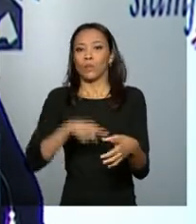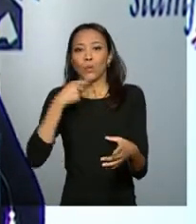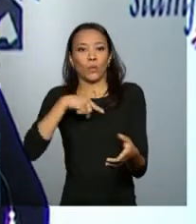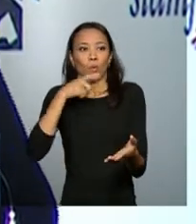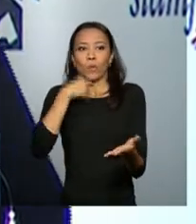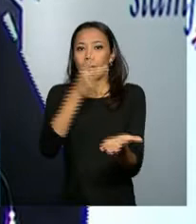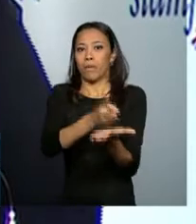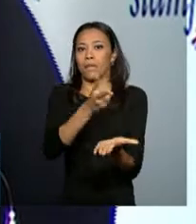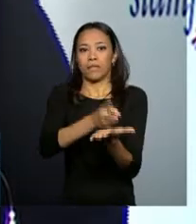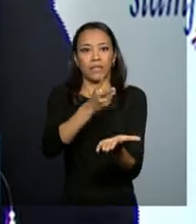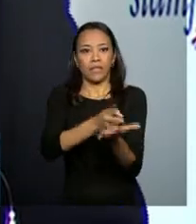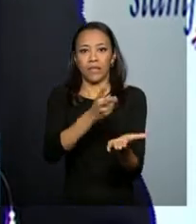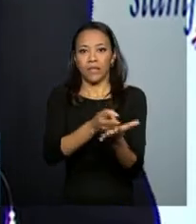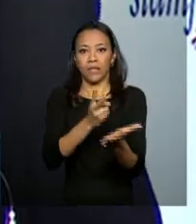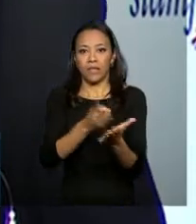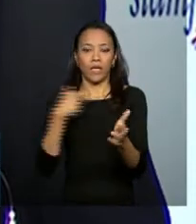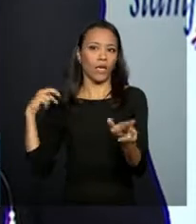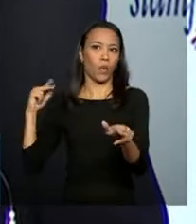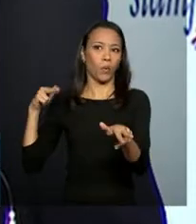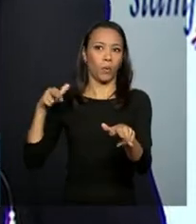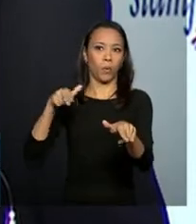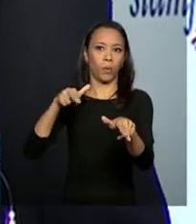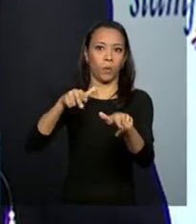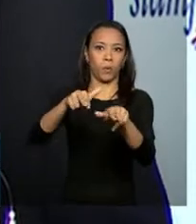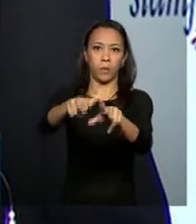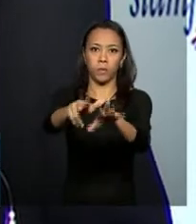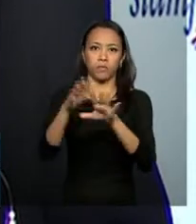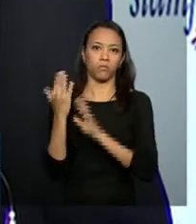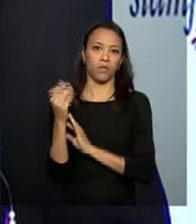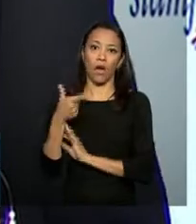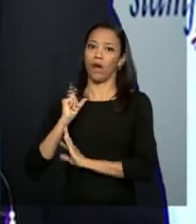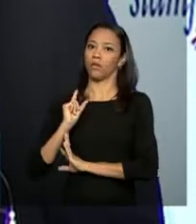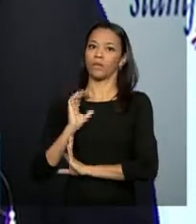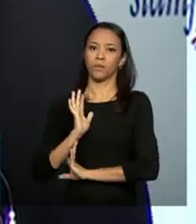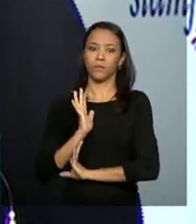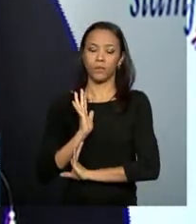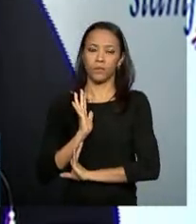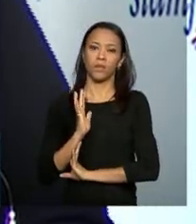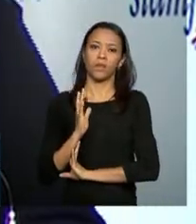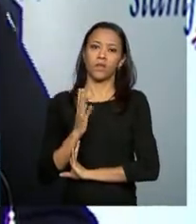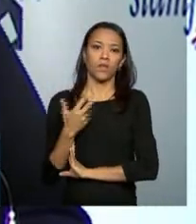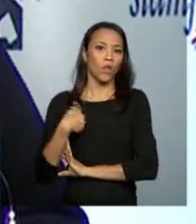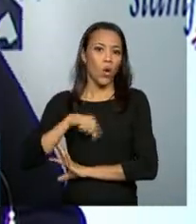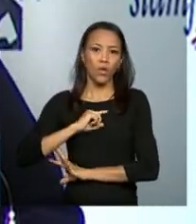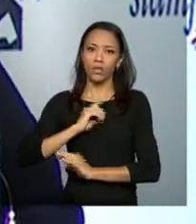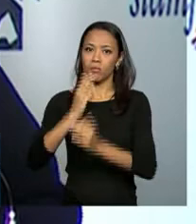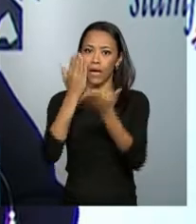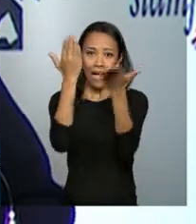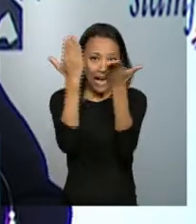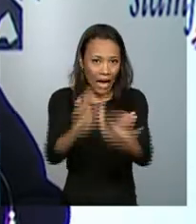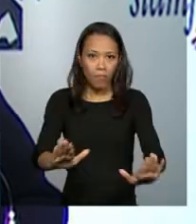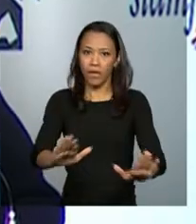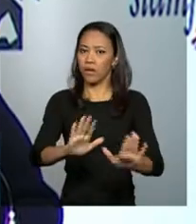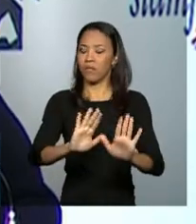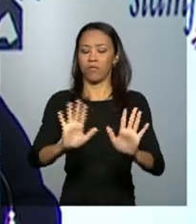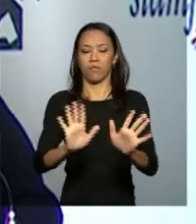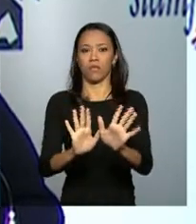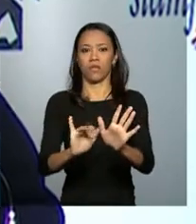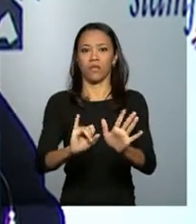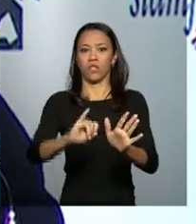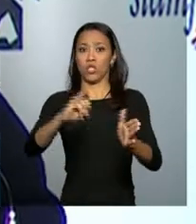o mesmo ritmo de contraciclo que nós mantivemos antes. Nós não acabamos com a desoneração da folha.